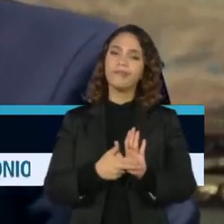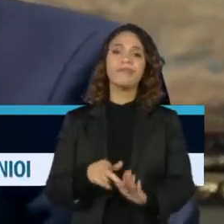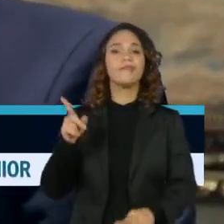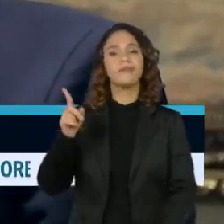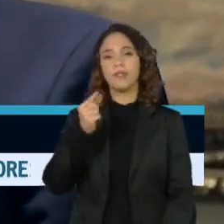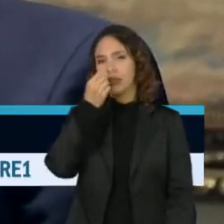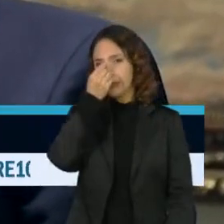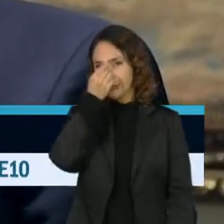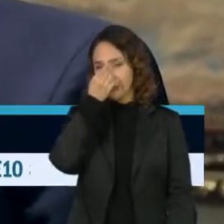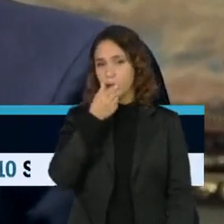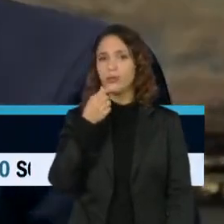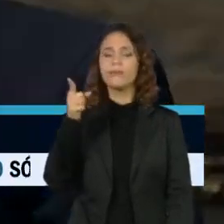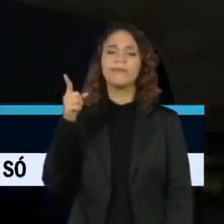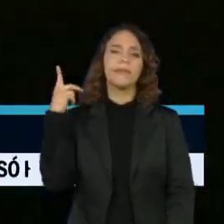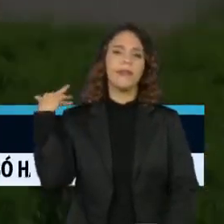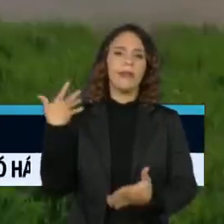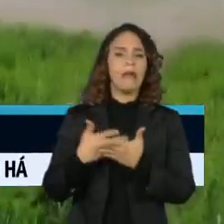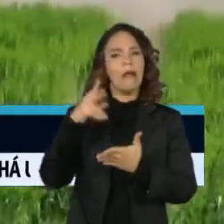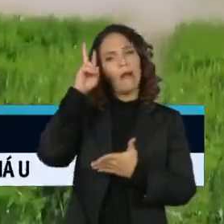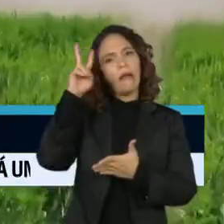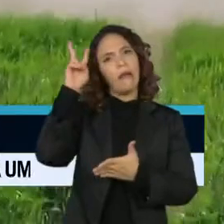cometeu um erro histórico.